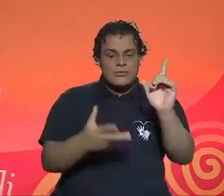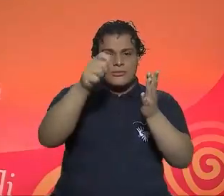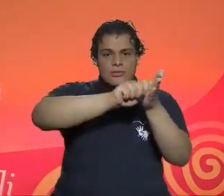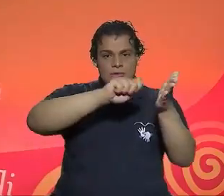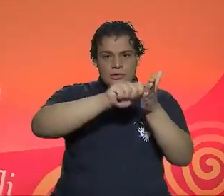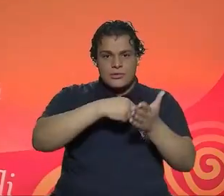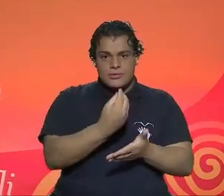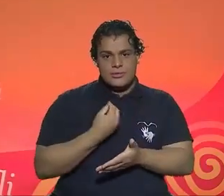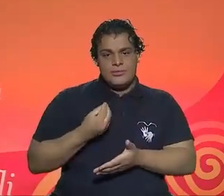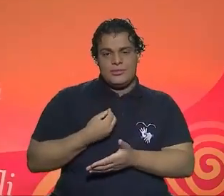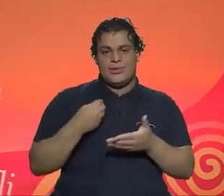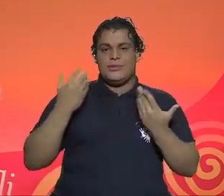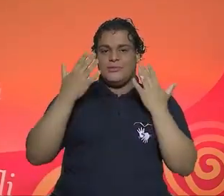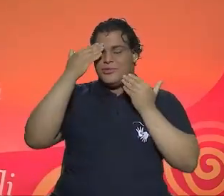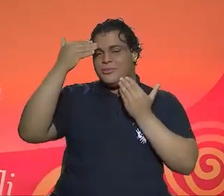aqui presentes. Muito obrigado.